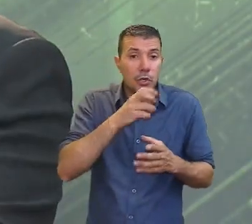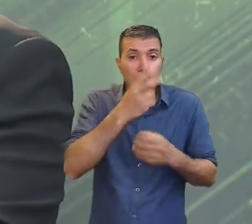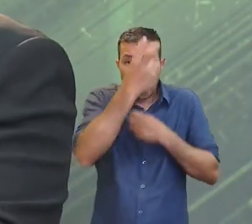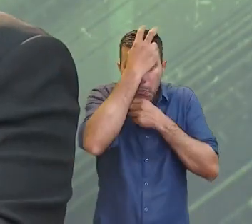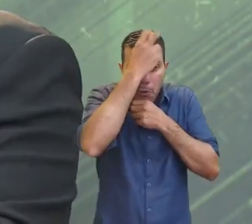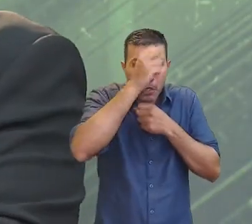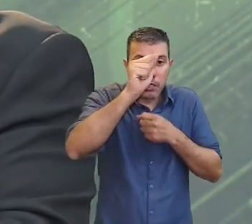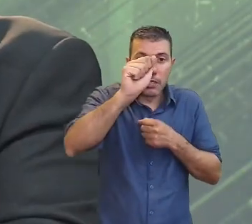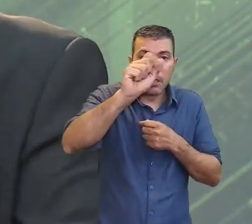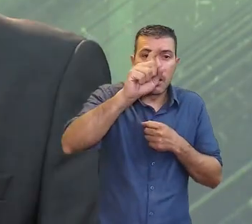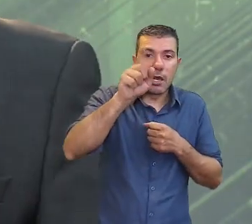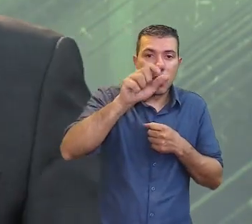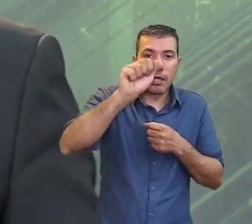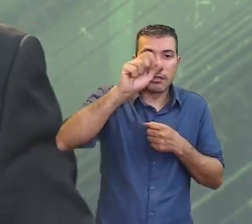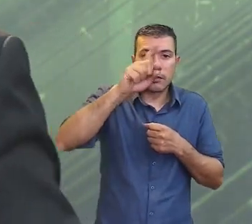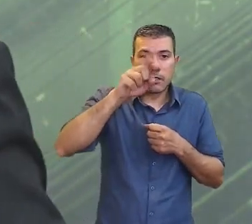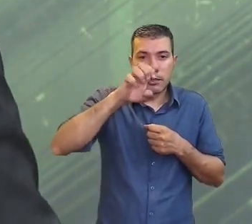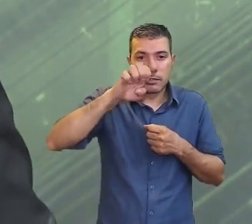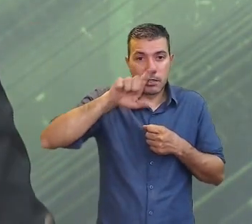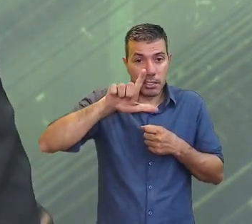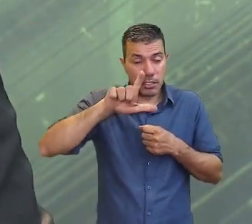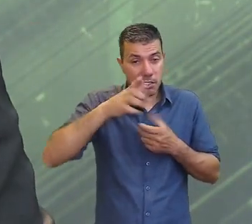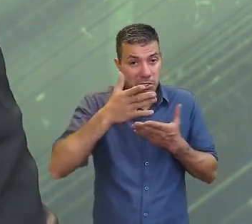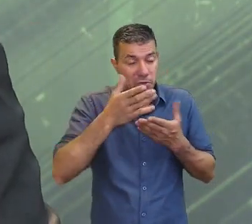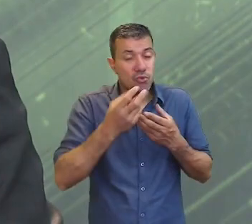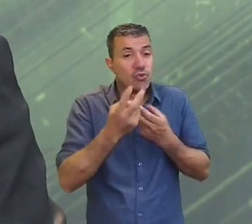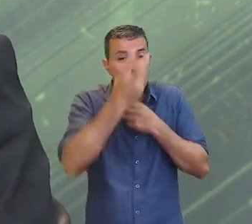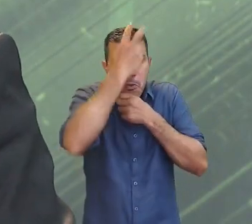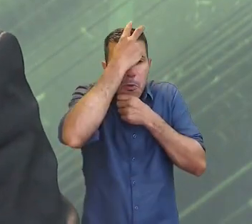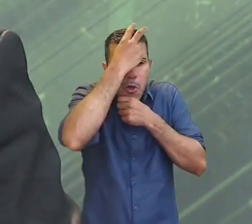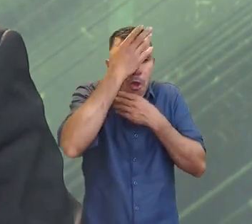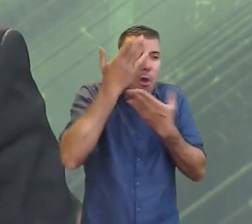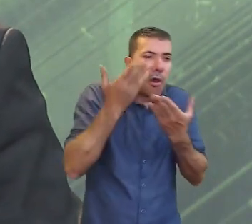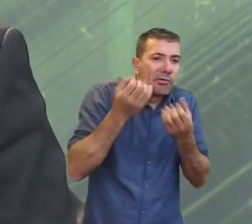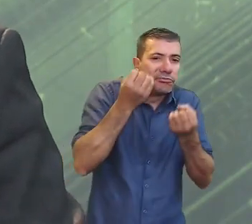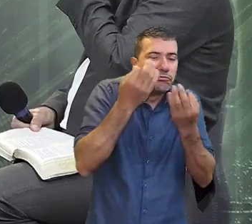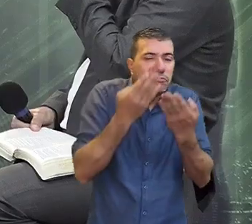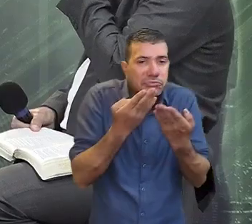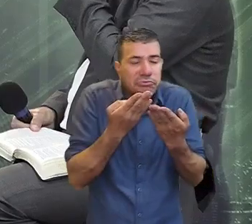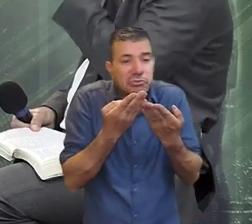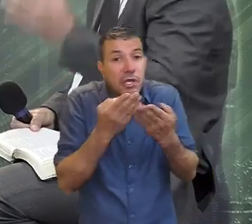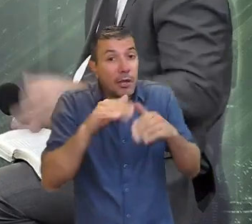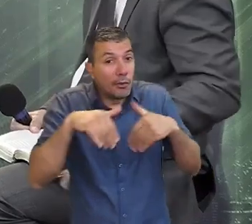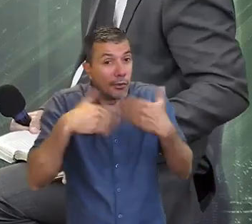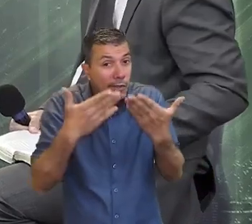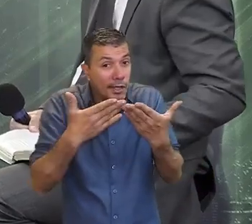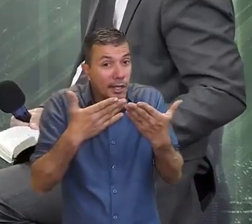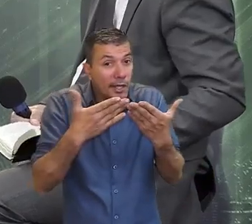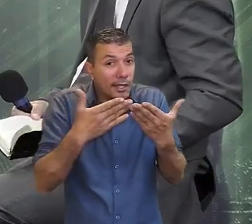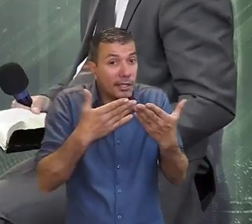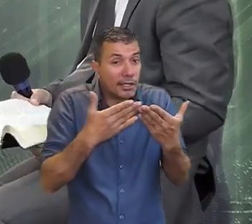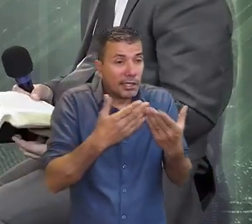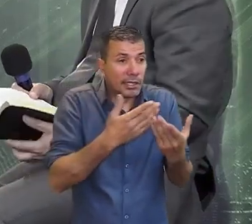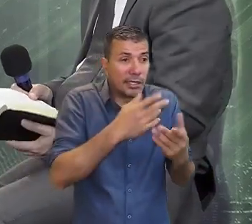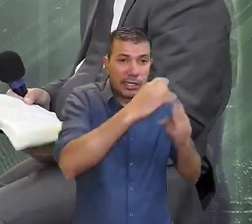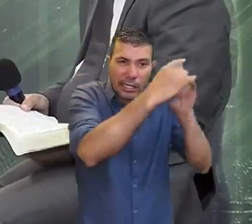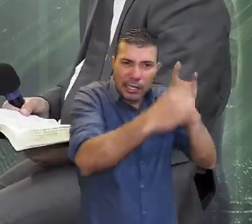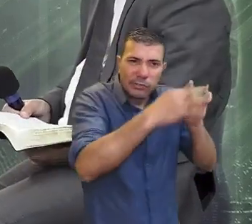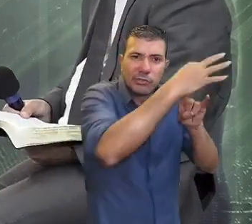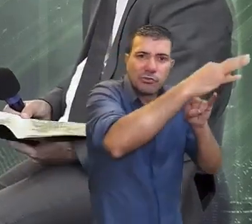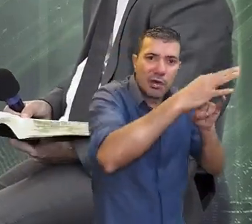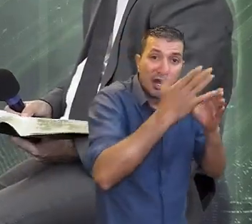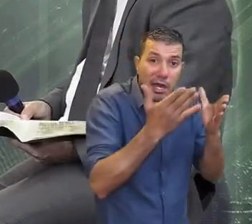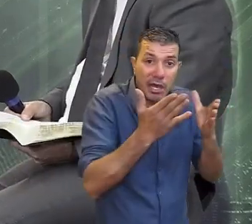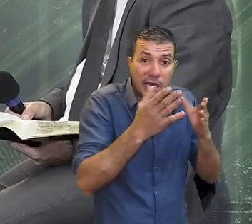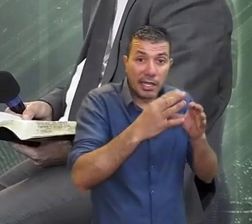bode Azazel? Uhum. Fala um pouquinho sobre então, ele aí, pastor. O bode Azazel, ele quando lá no ritual do santuário,